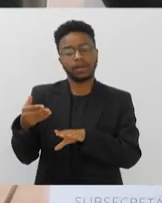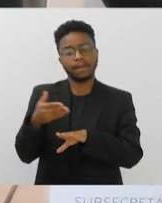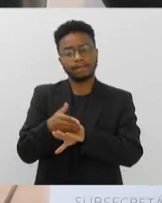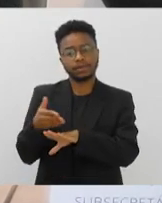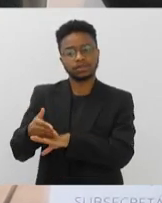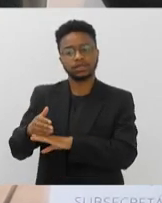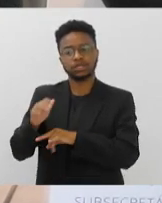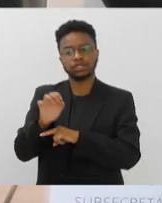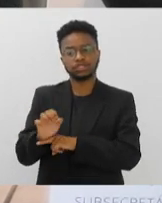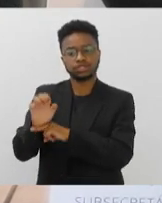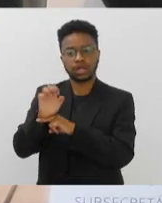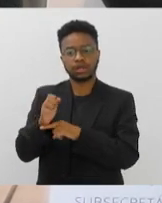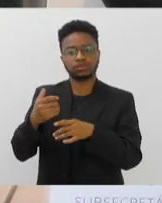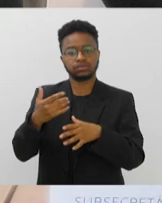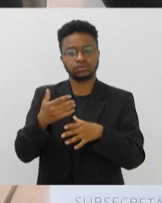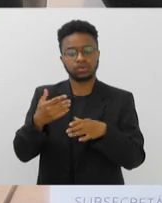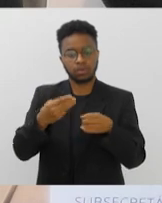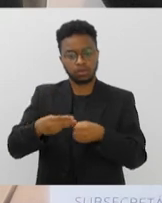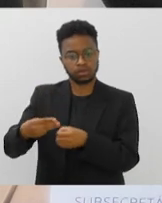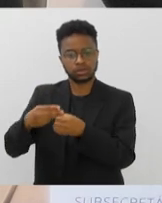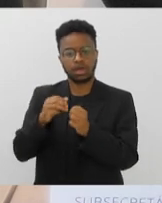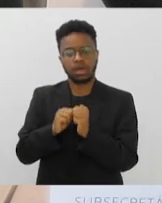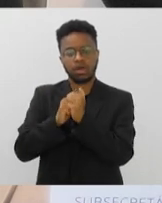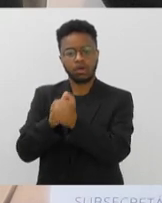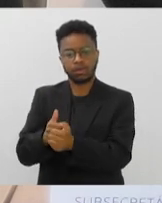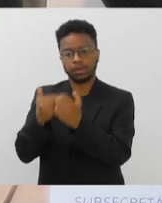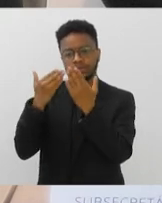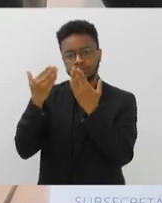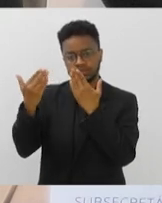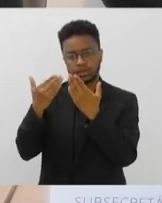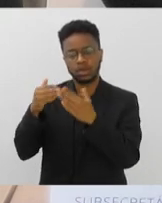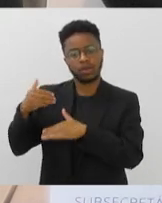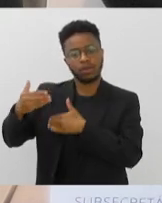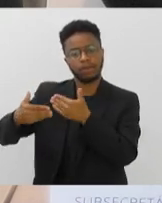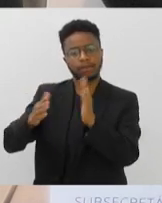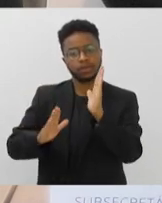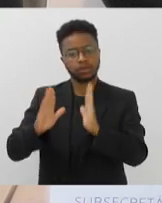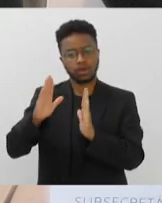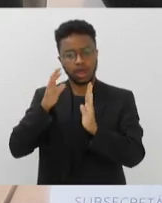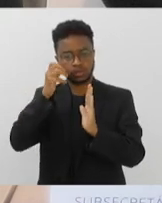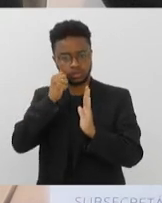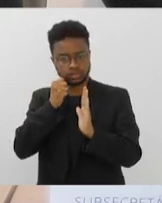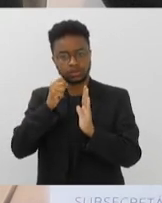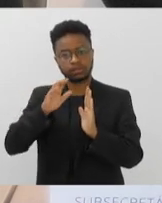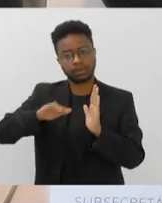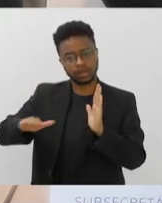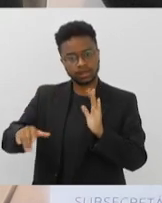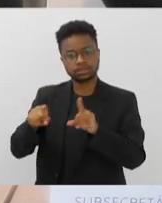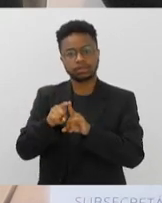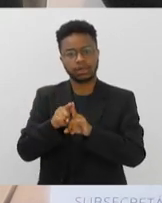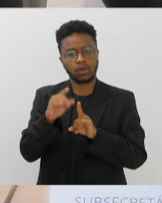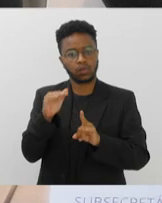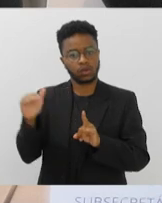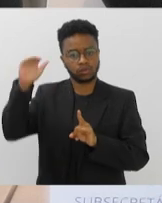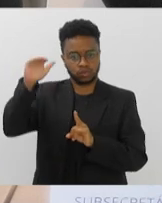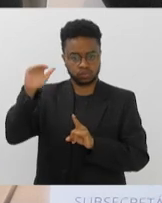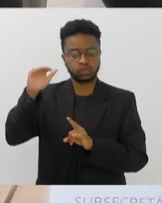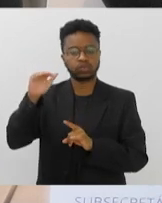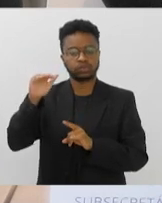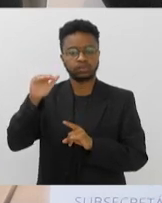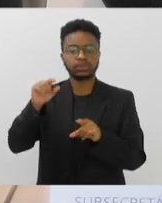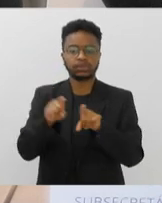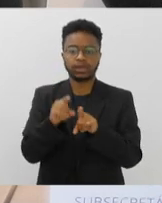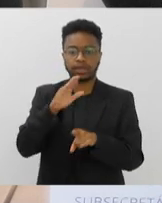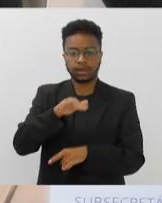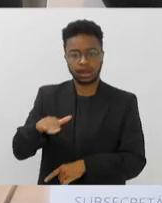municípios no acompanhamento psicológico em processo de adoção tanto para adotantes quanto para crianças e adoles e esse é um